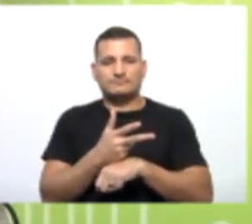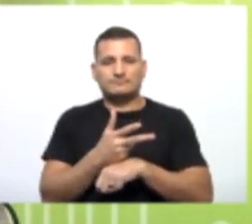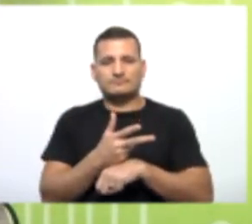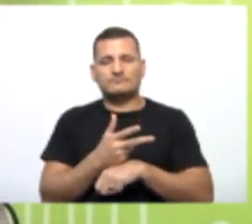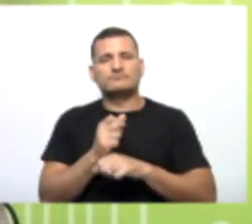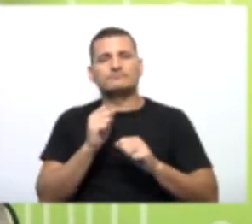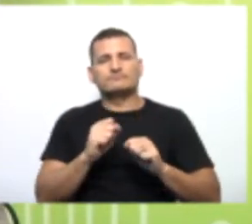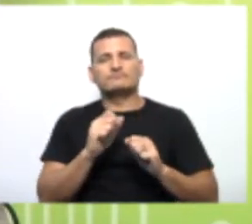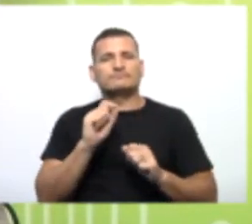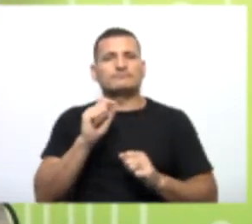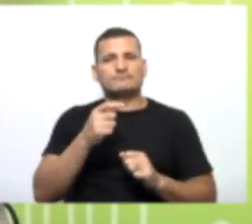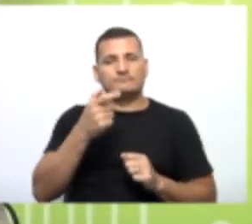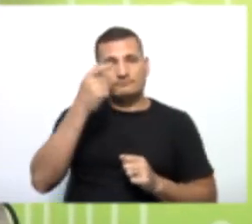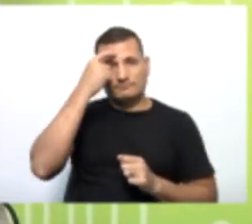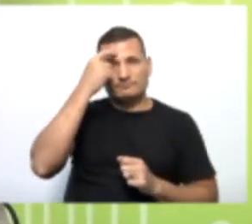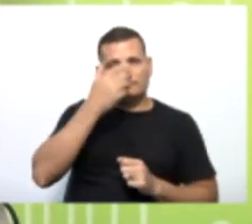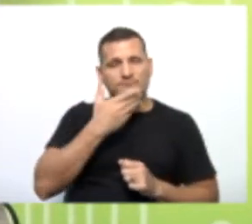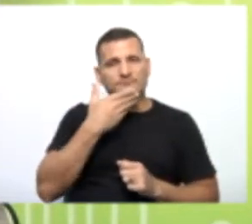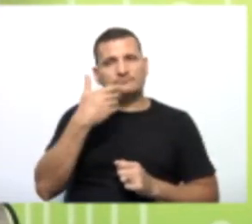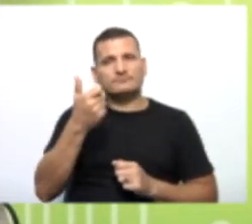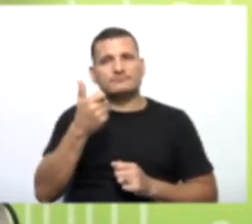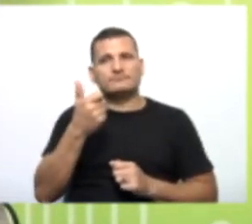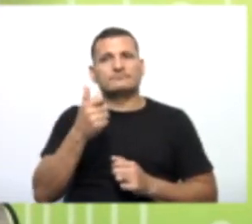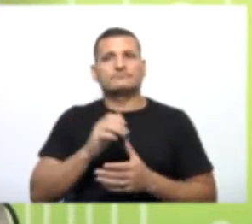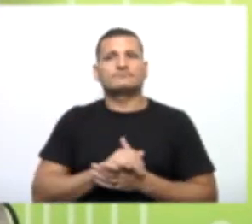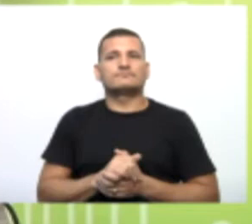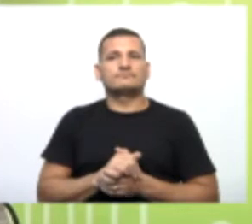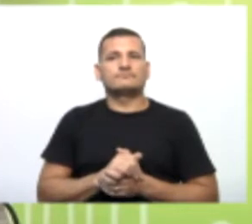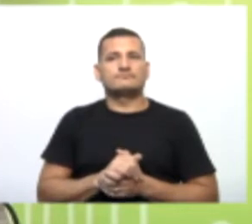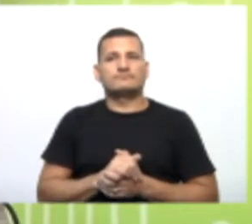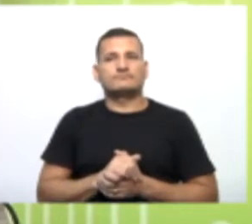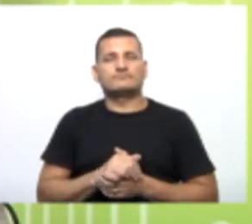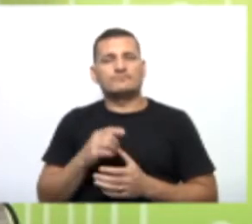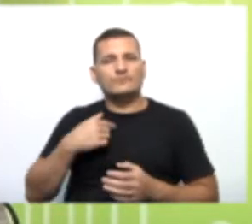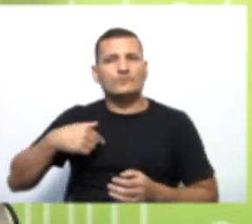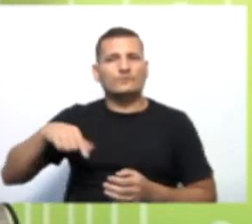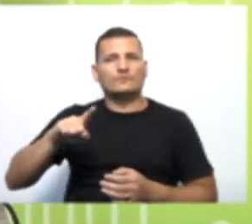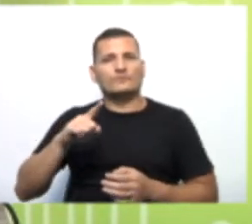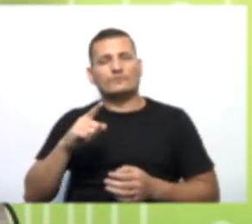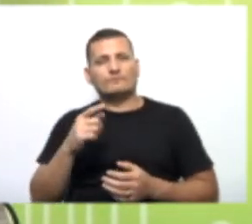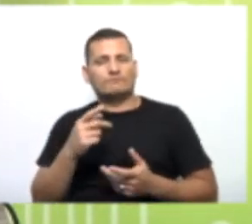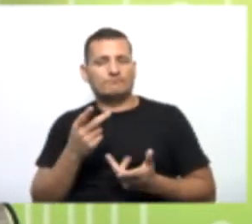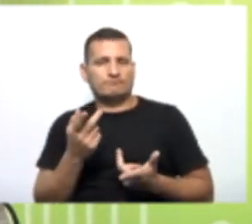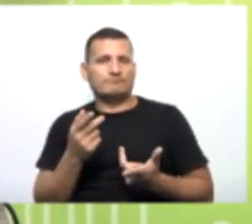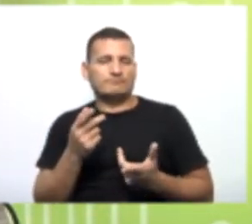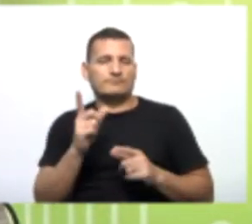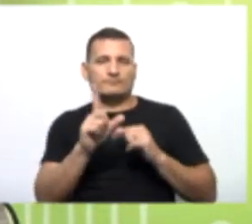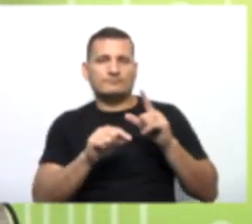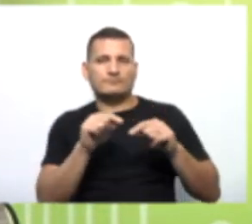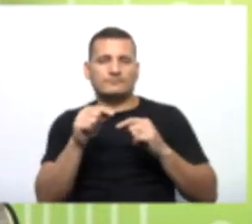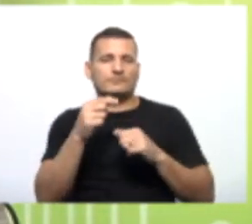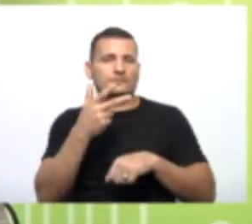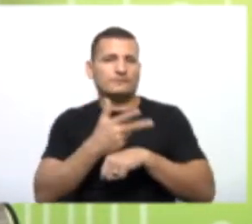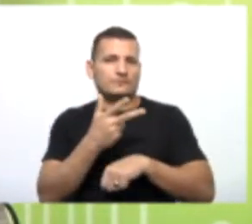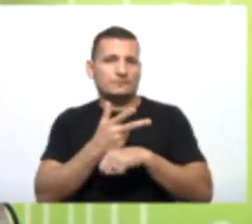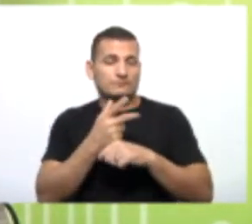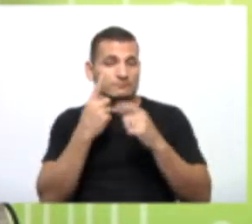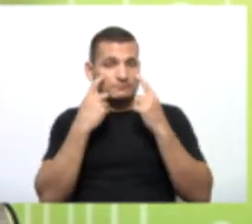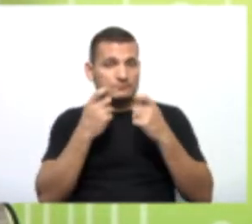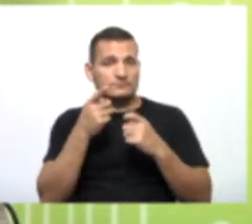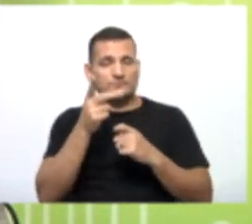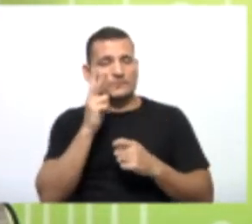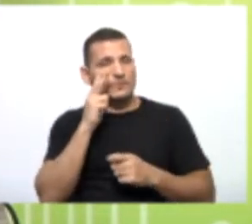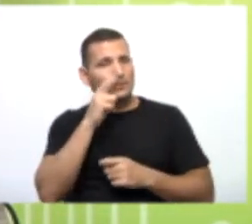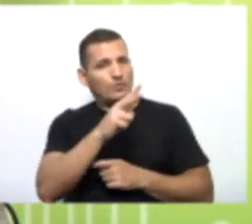se conscientizar melhor de uma forma divertida. Eu, professor Alberto, escolhemos vídeos interessantes para que você